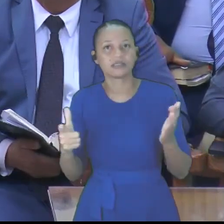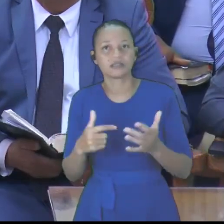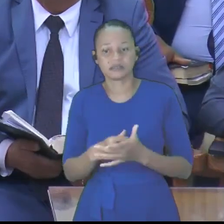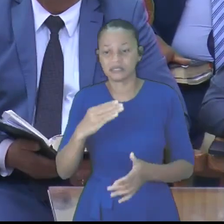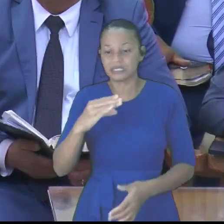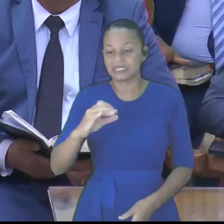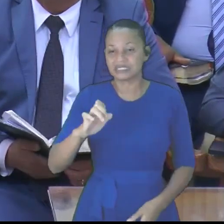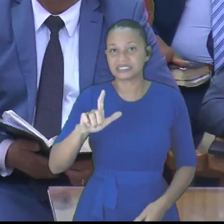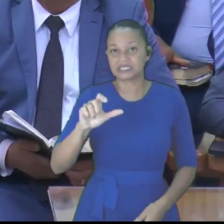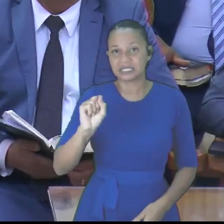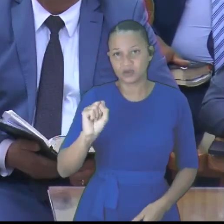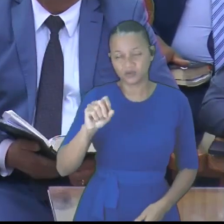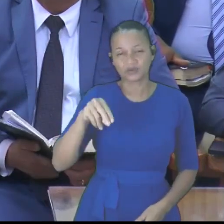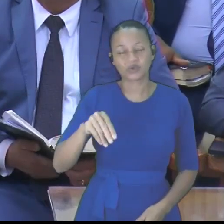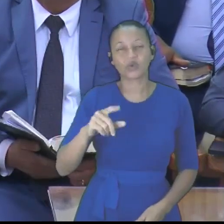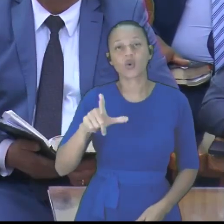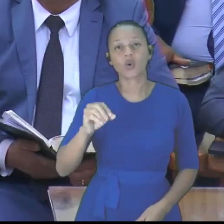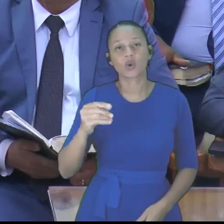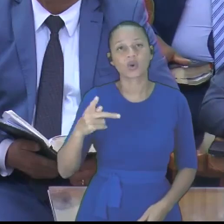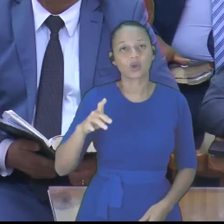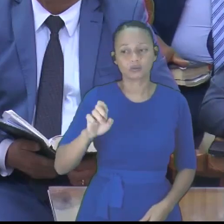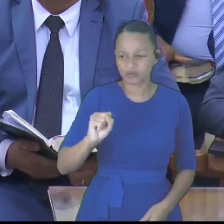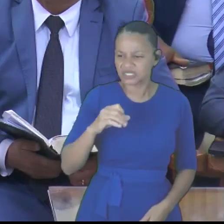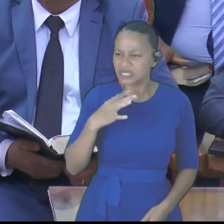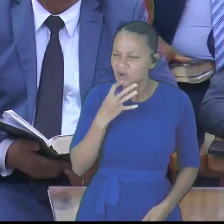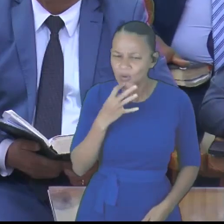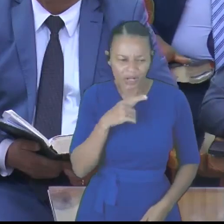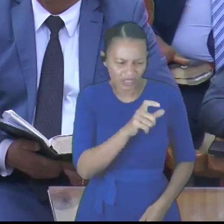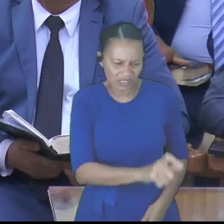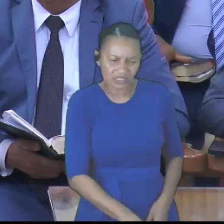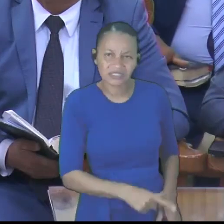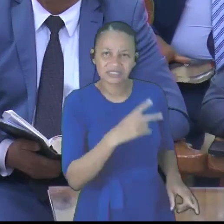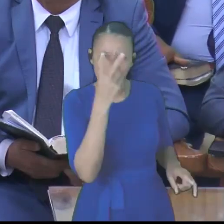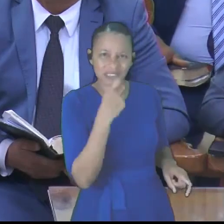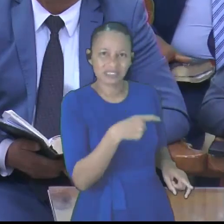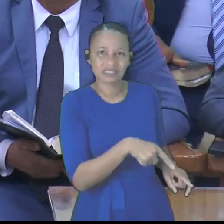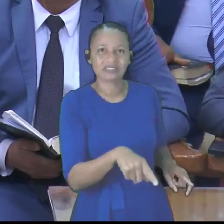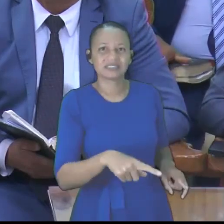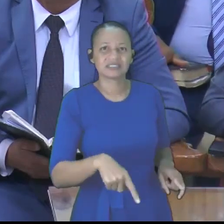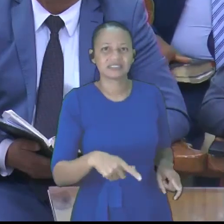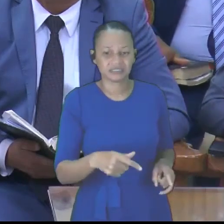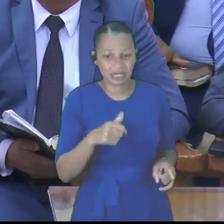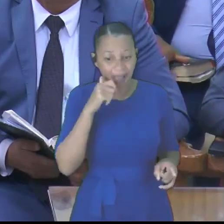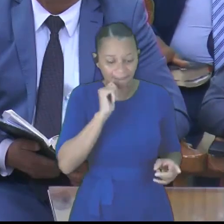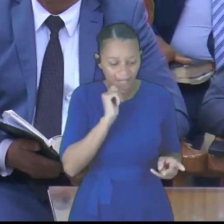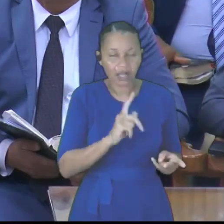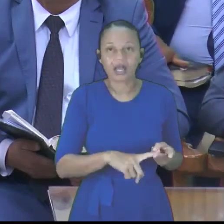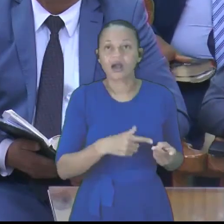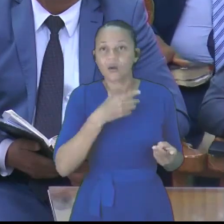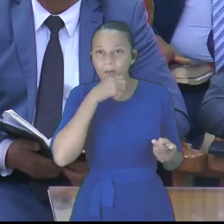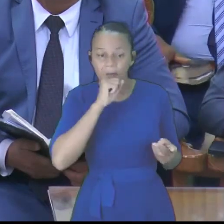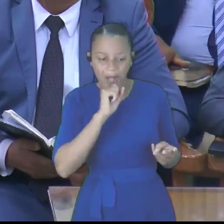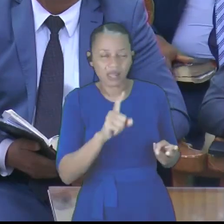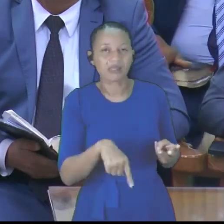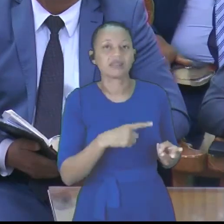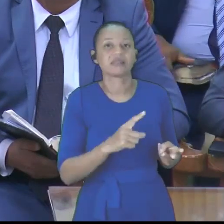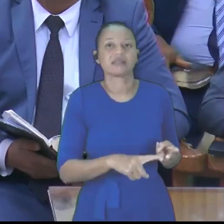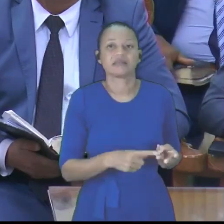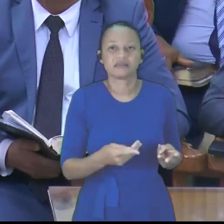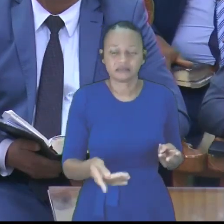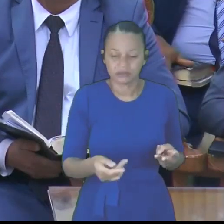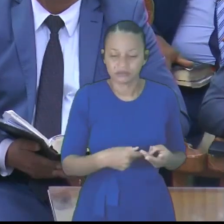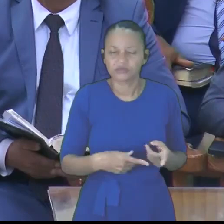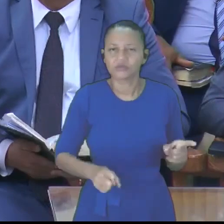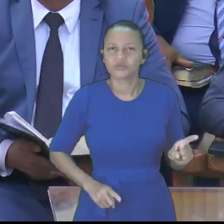Celso Lopes. Ele dizia: quem conhece esse cego aqui? Quem conhece esse que era cego? E aí estava ali a mãe, estava ali o pai, estava ali